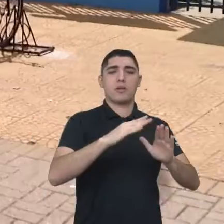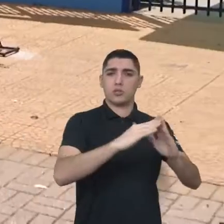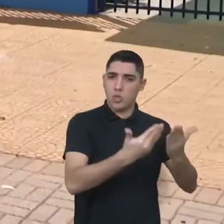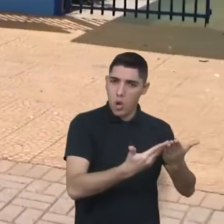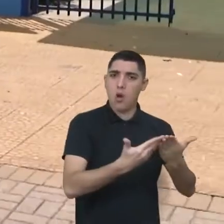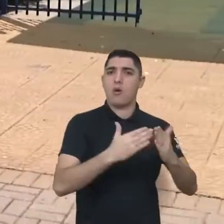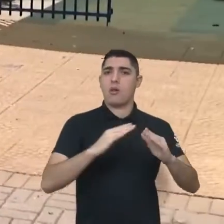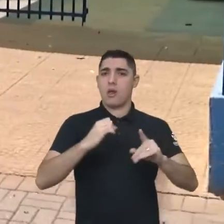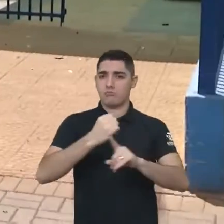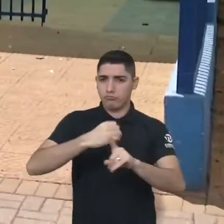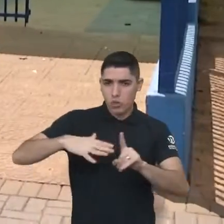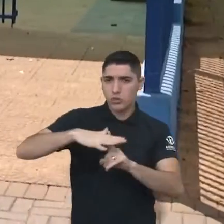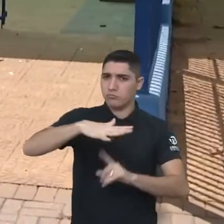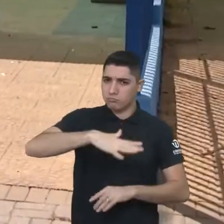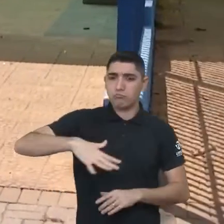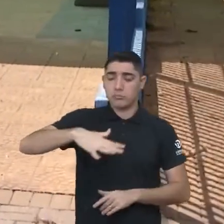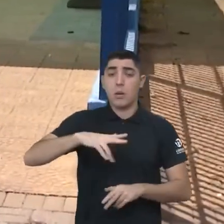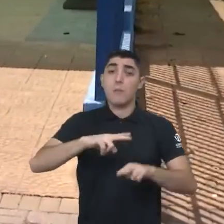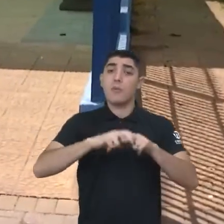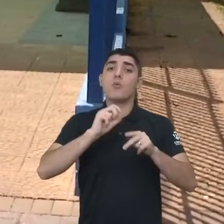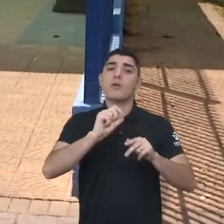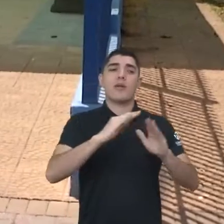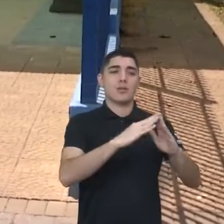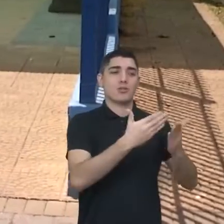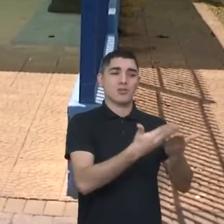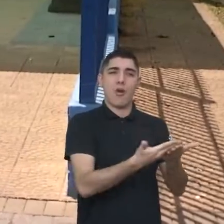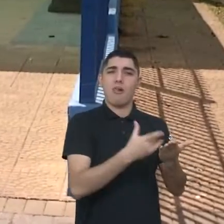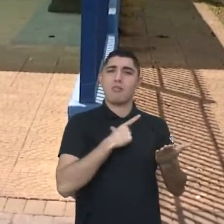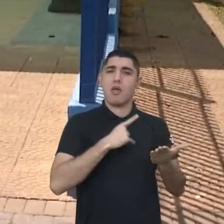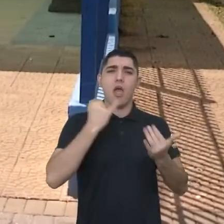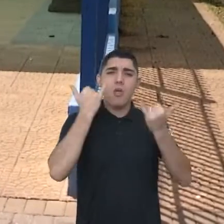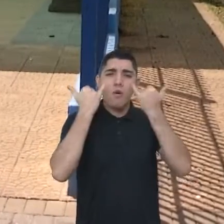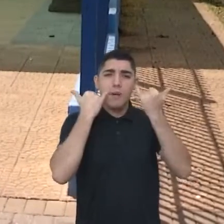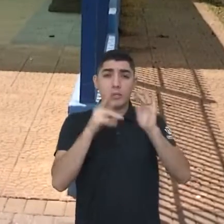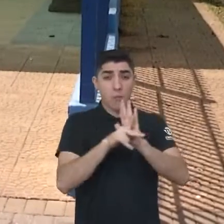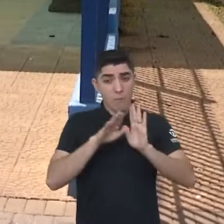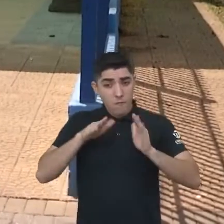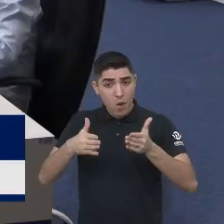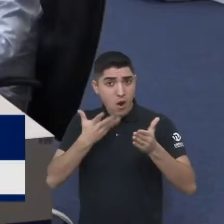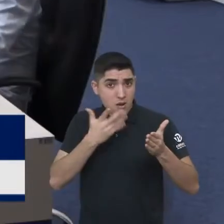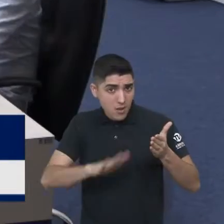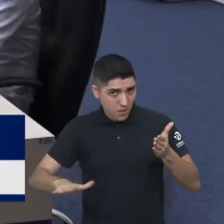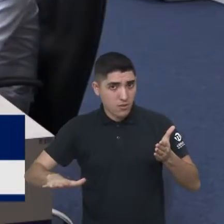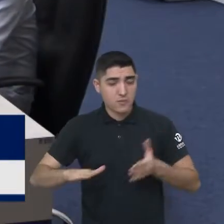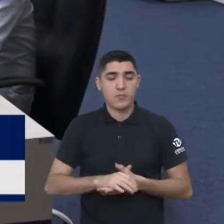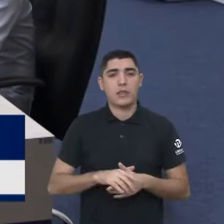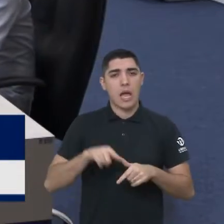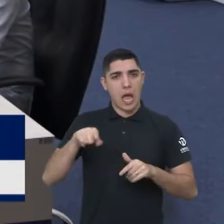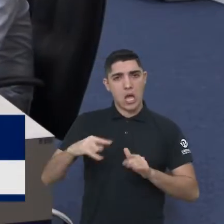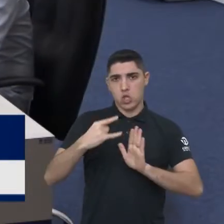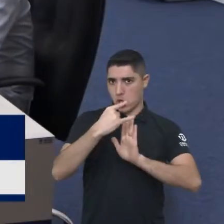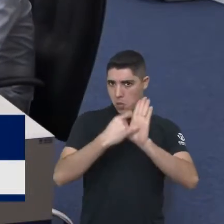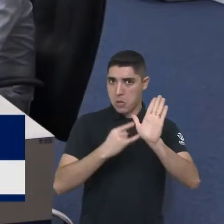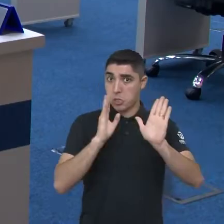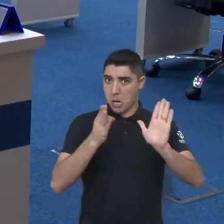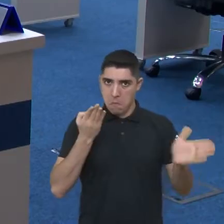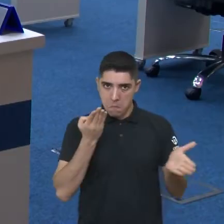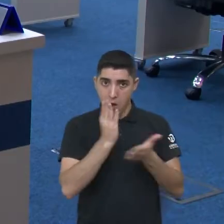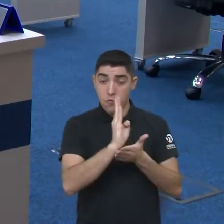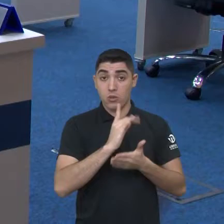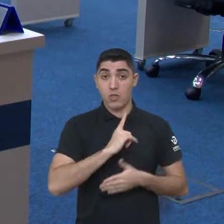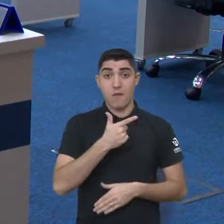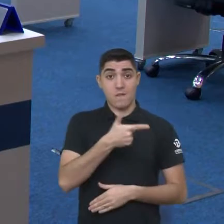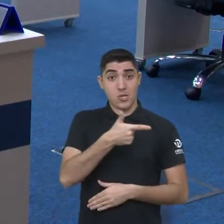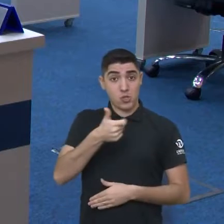civil para a gestão compartilhada de escolas municipais da educação infantil. Além dos documentos aprovados,